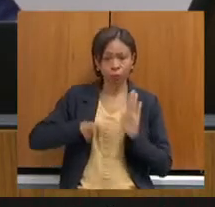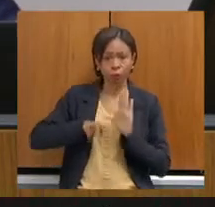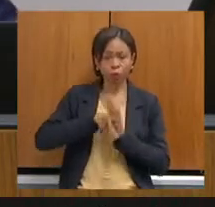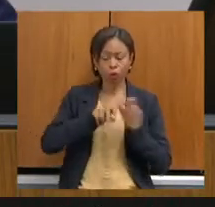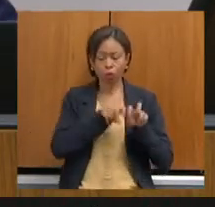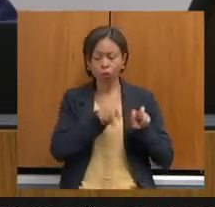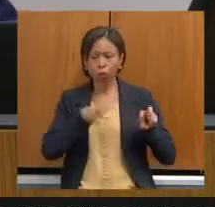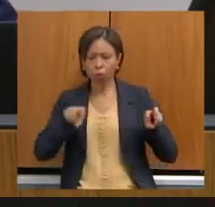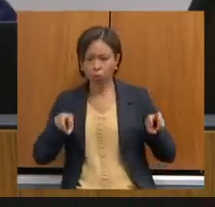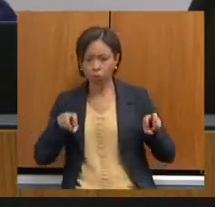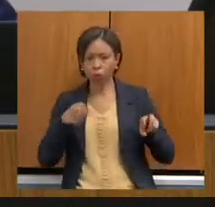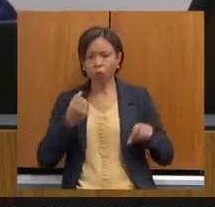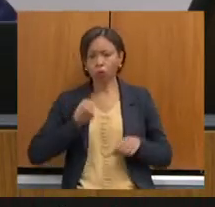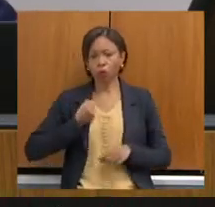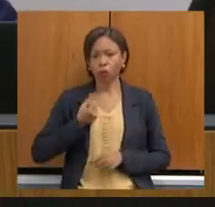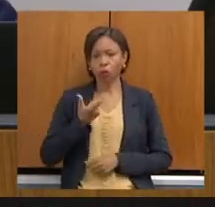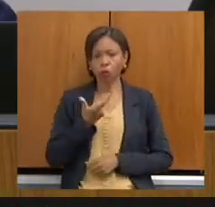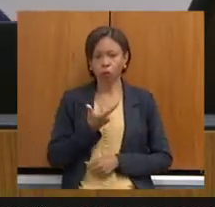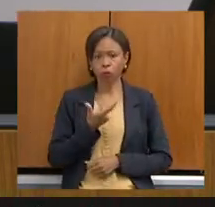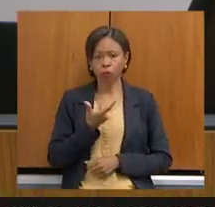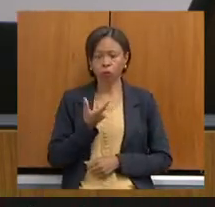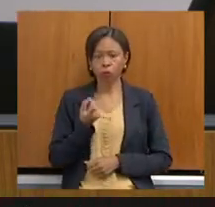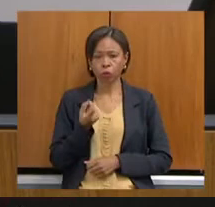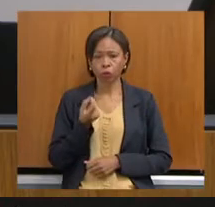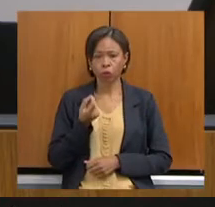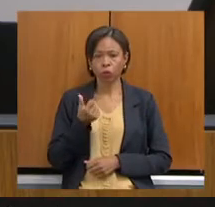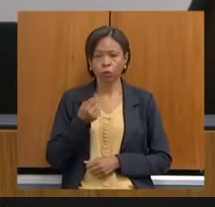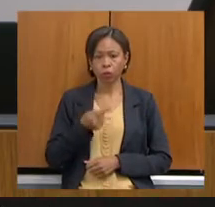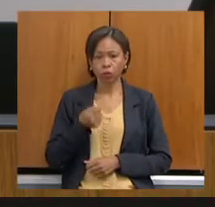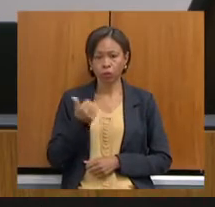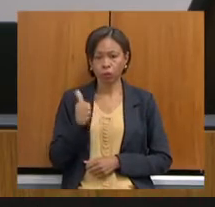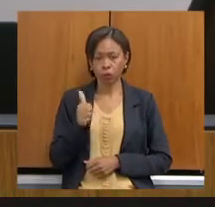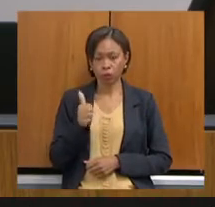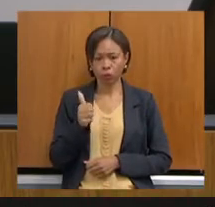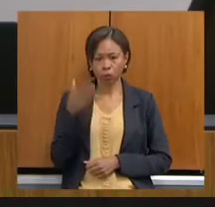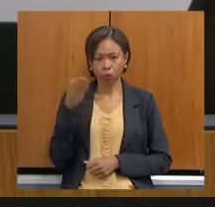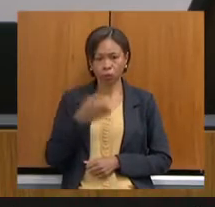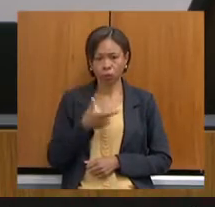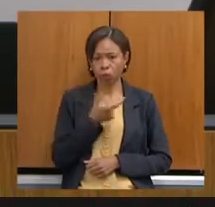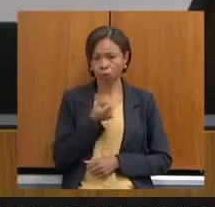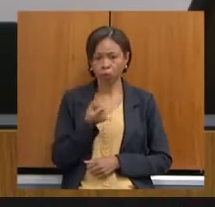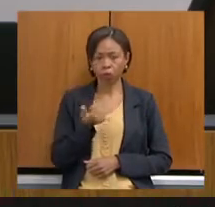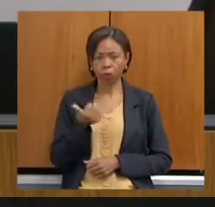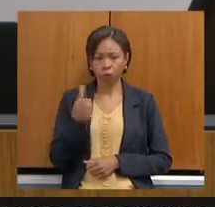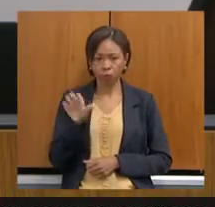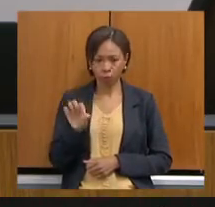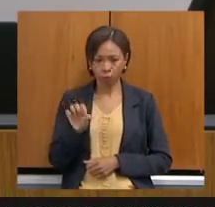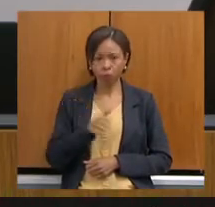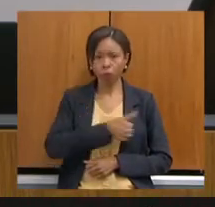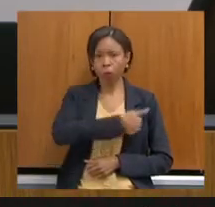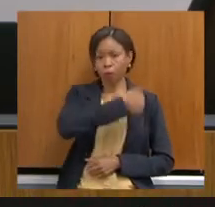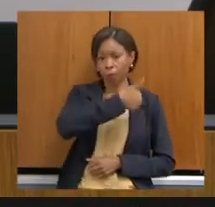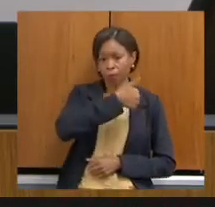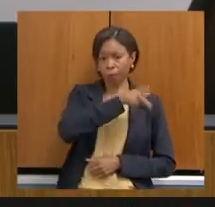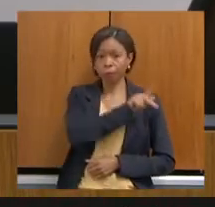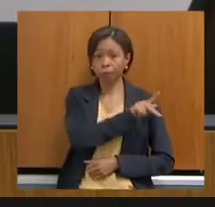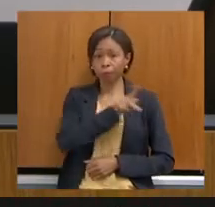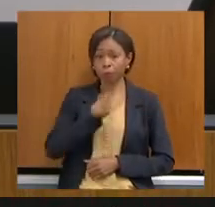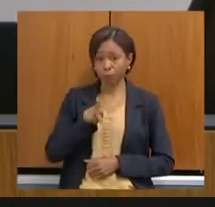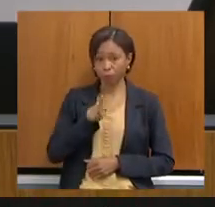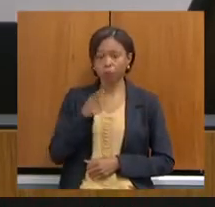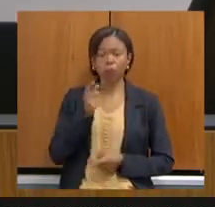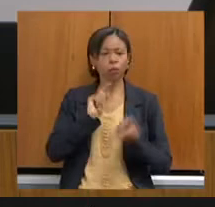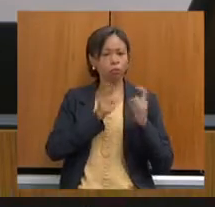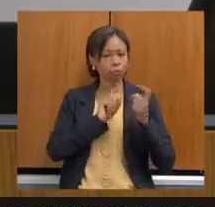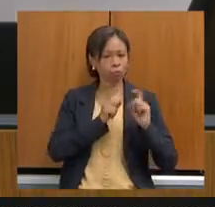número 2120 711/2017 9 seguinte ordem presidente da reunião